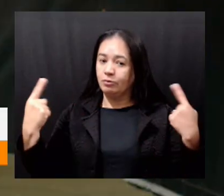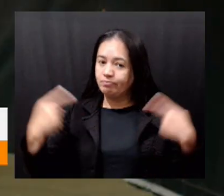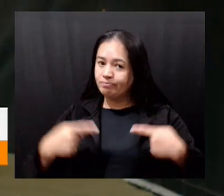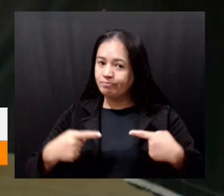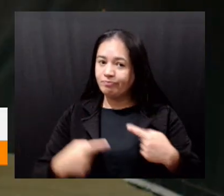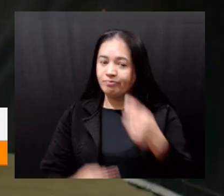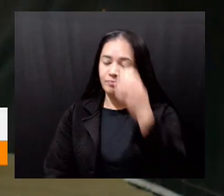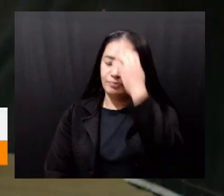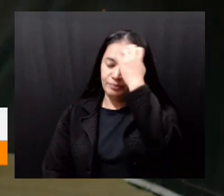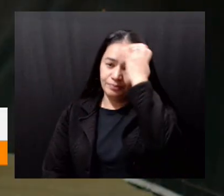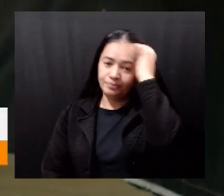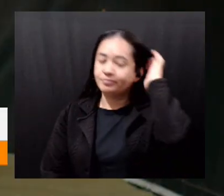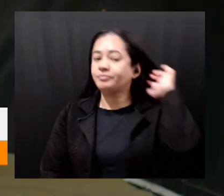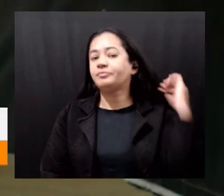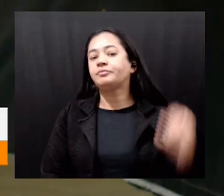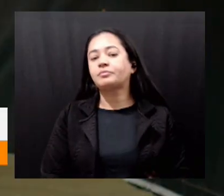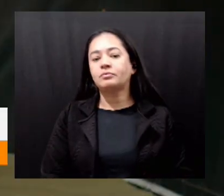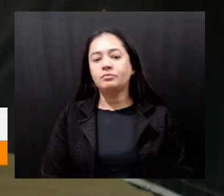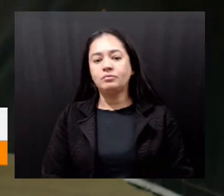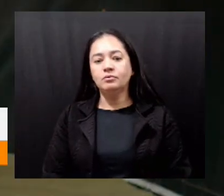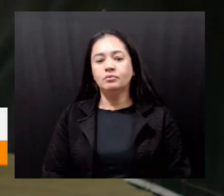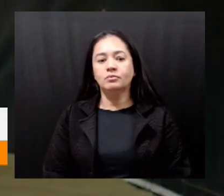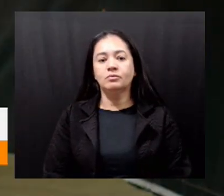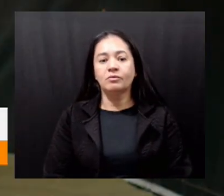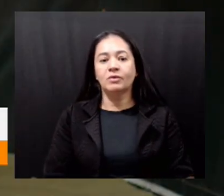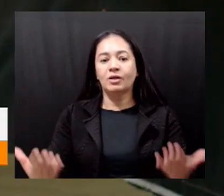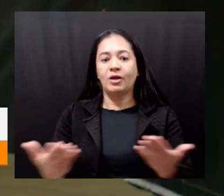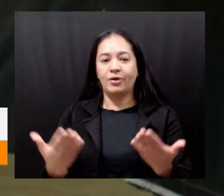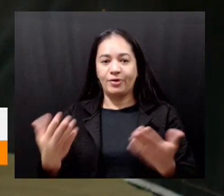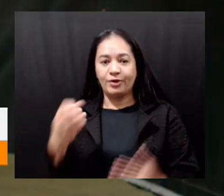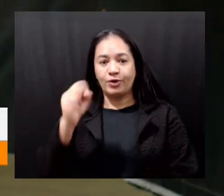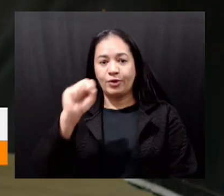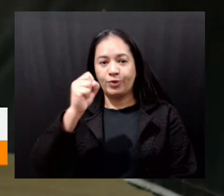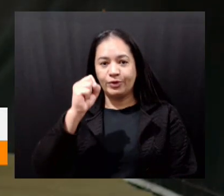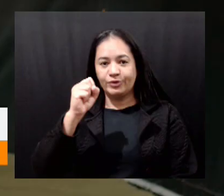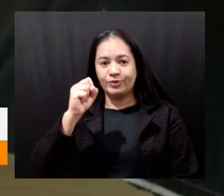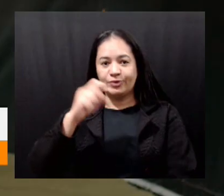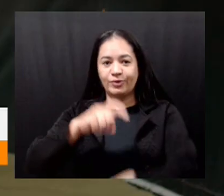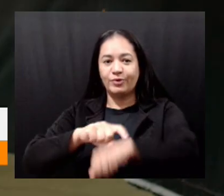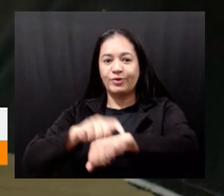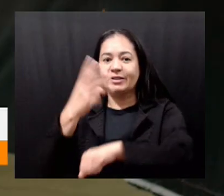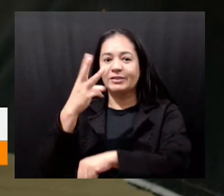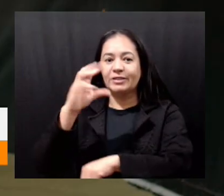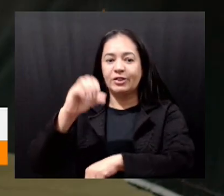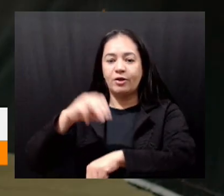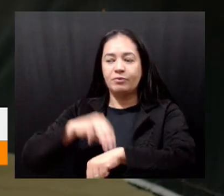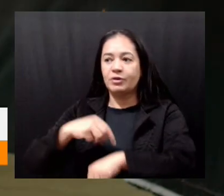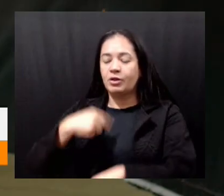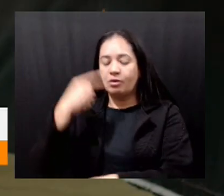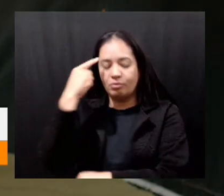Então, 8 horas e 39 minutos, eu parei para pensar aqui, nunca tive uma